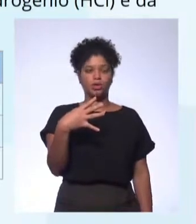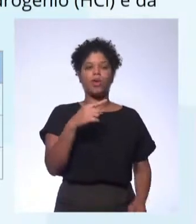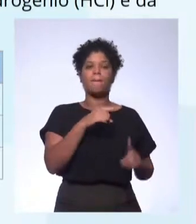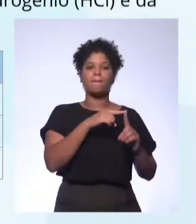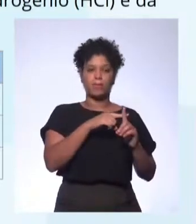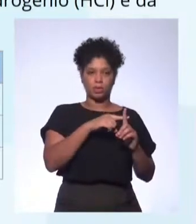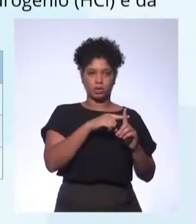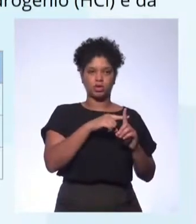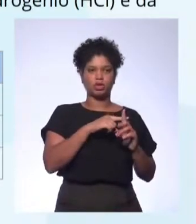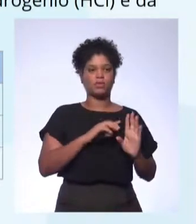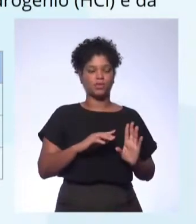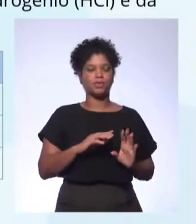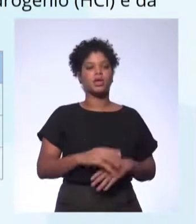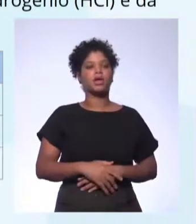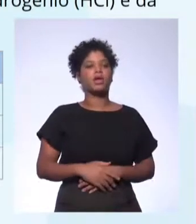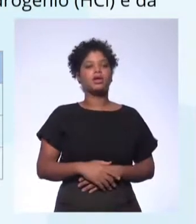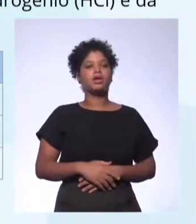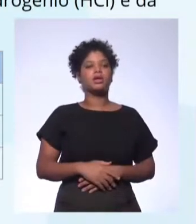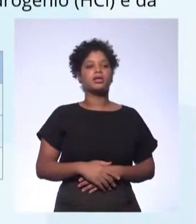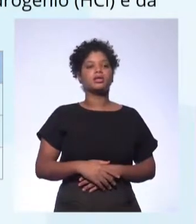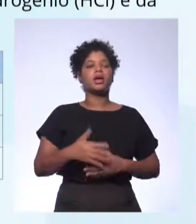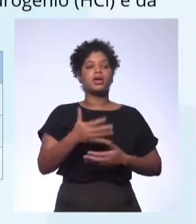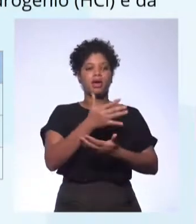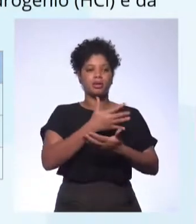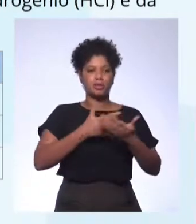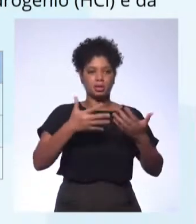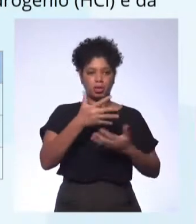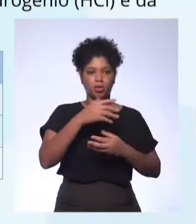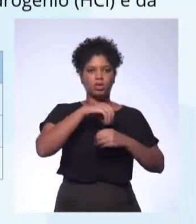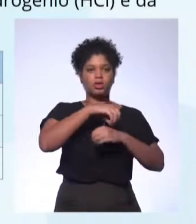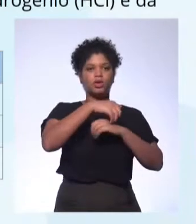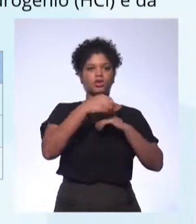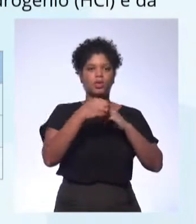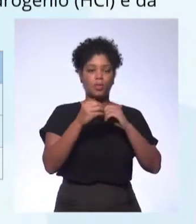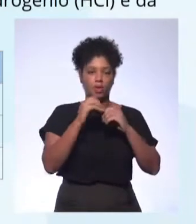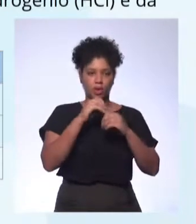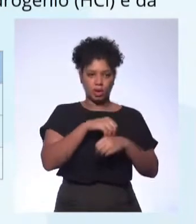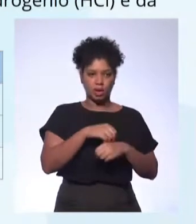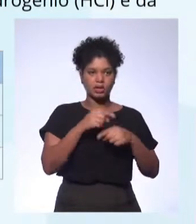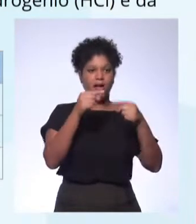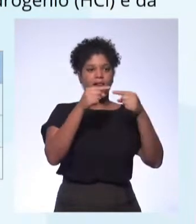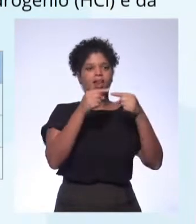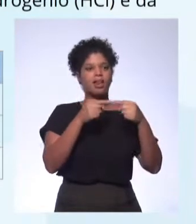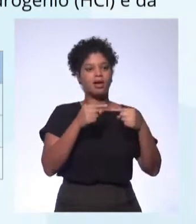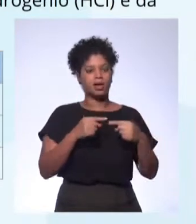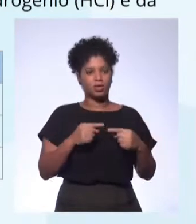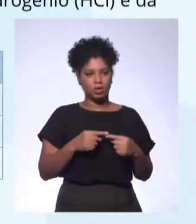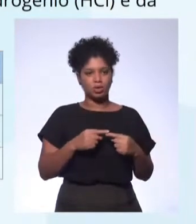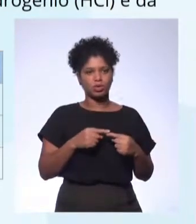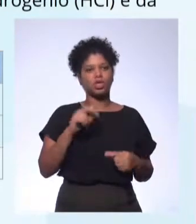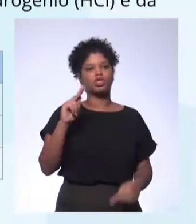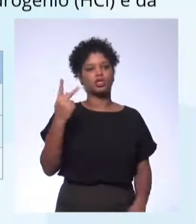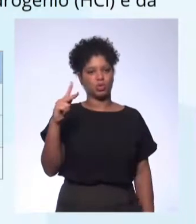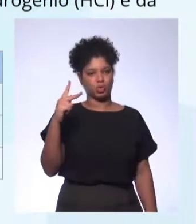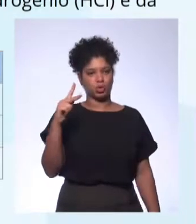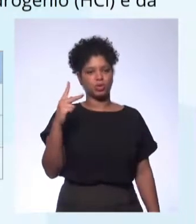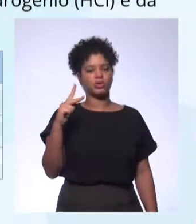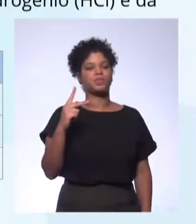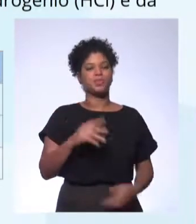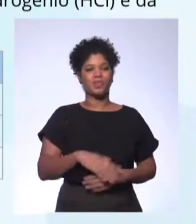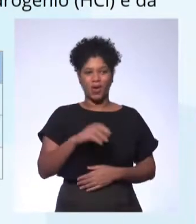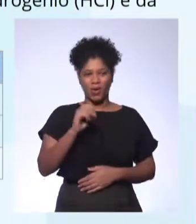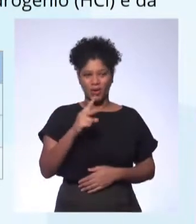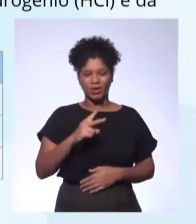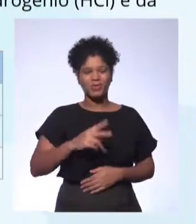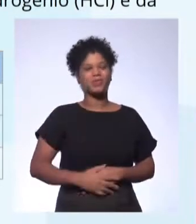99,999 tro graus Celsius Ok positivo ligação de hidrogênio ligações de hidrogênio